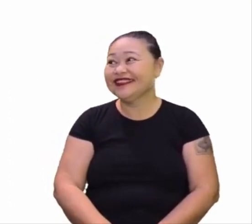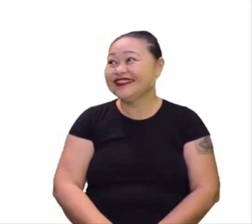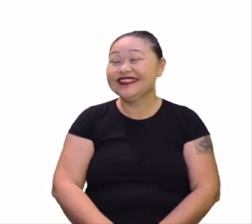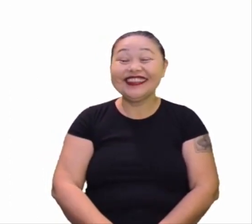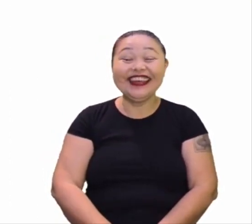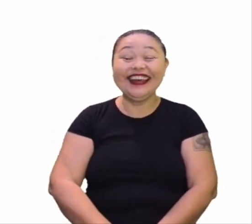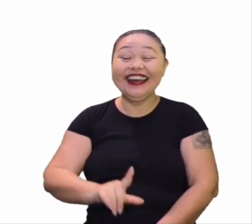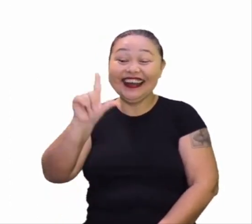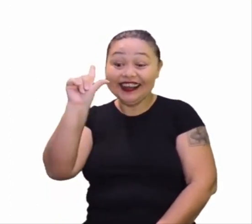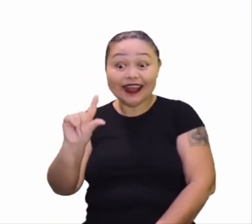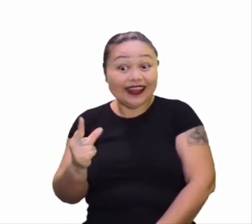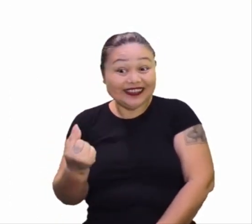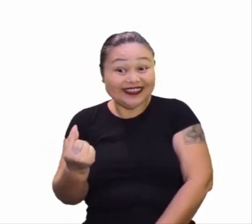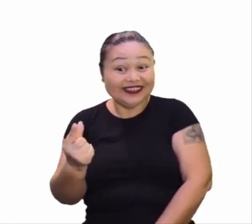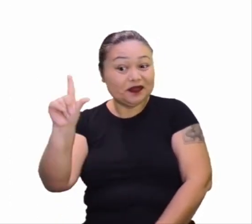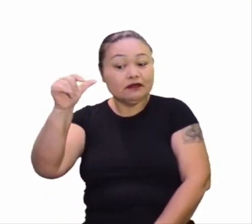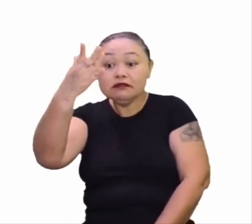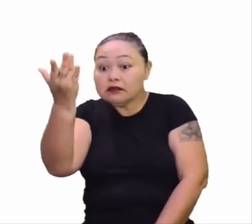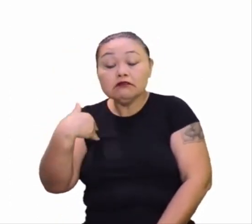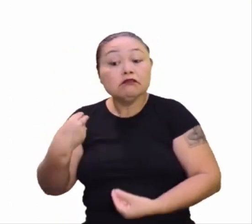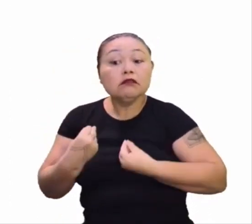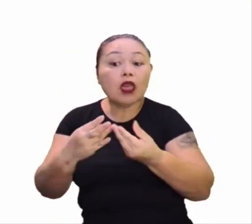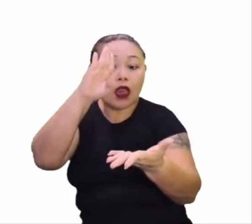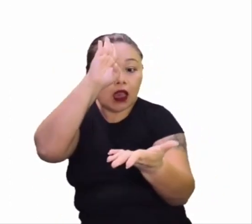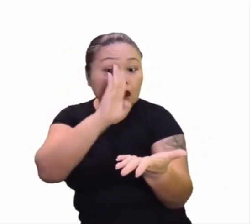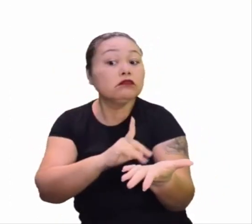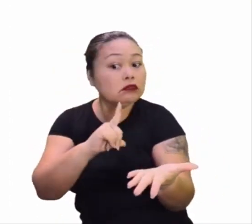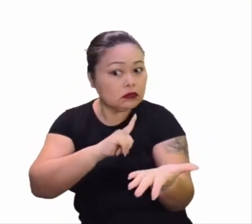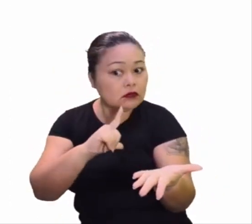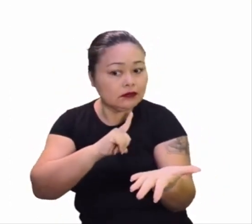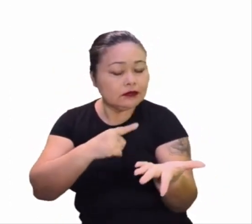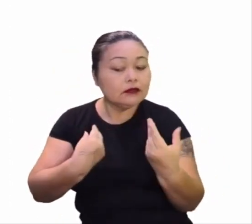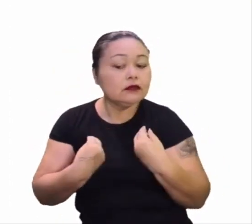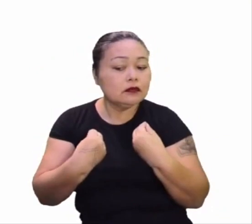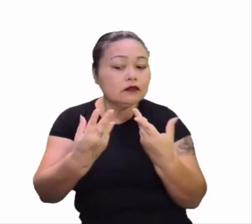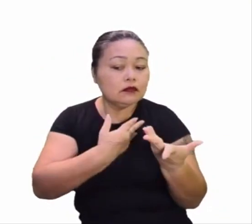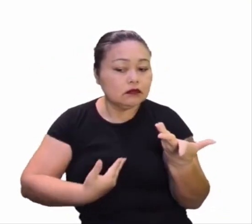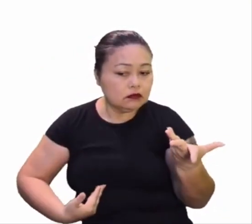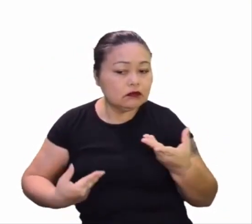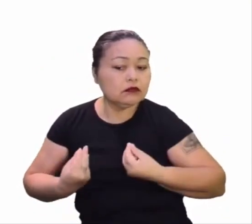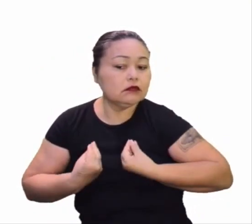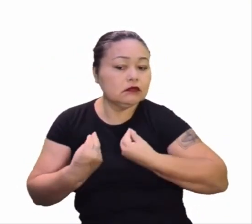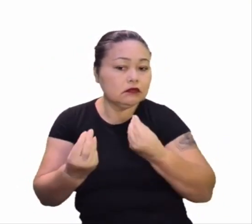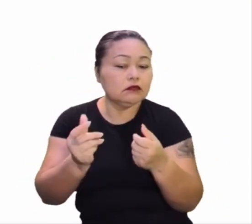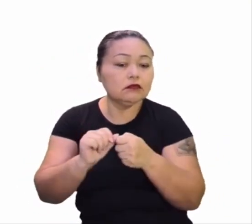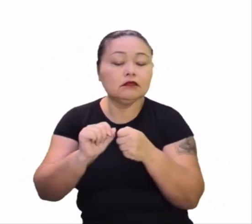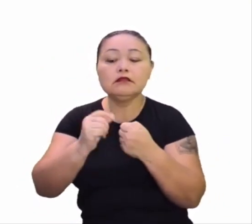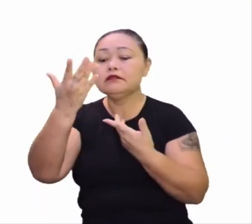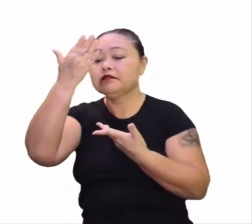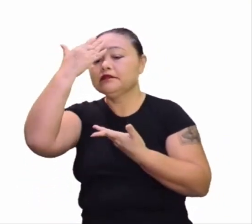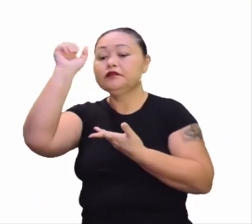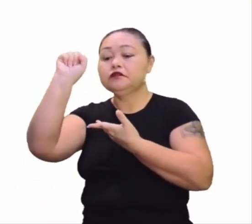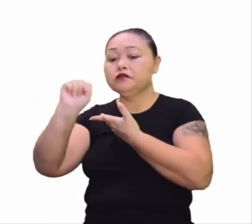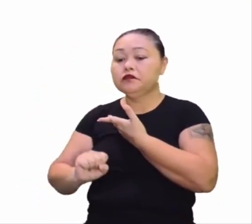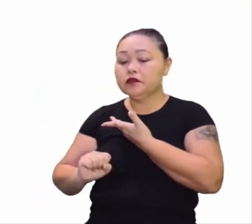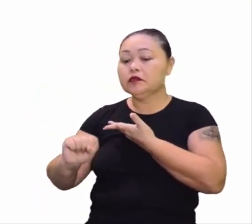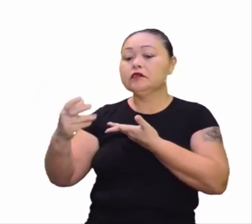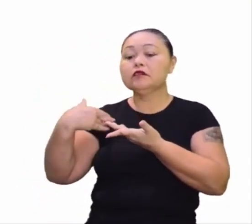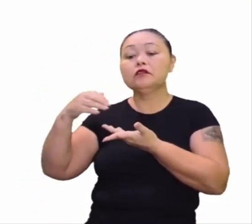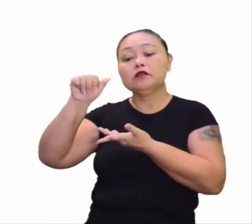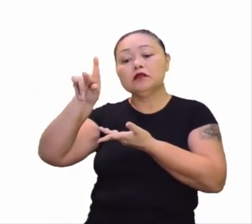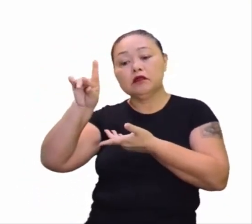baixo custo, muitas foram de graça, o governo que deu essa terra, não é isso? atraiu investidores do Sul, Com